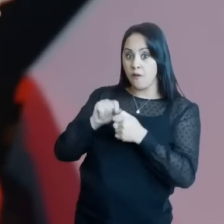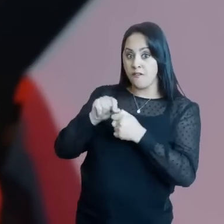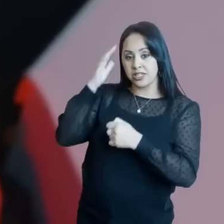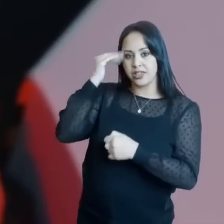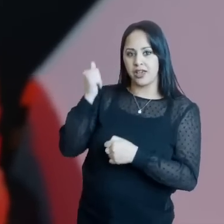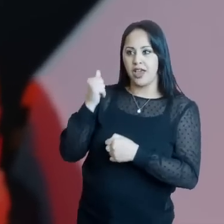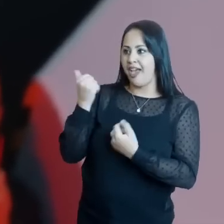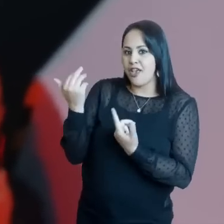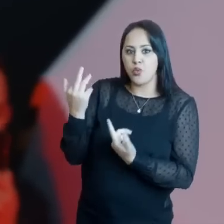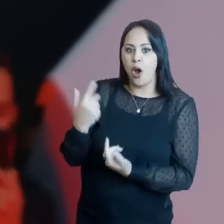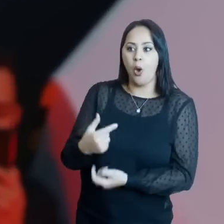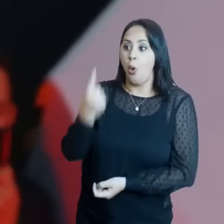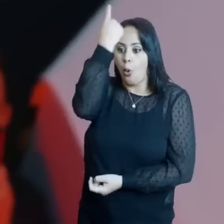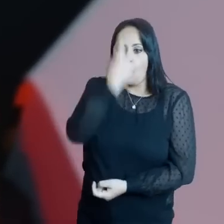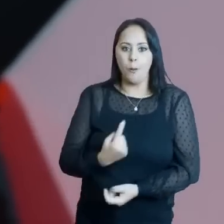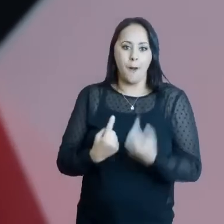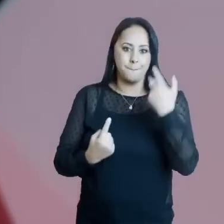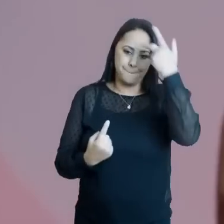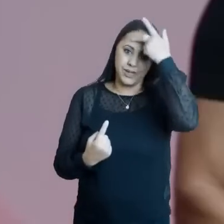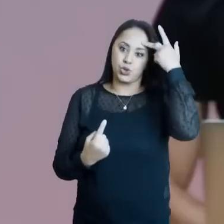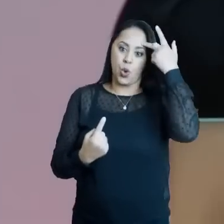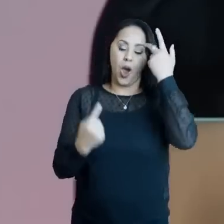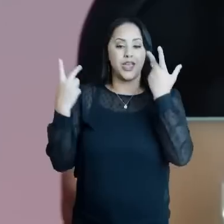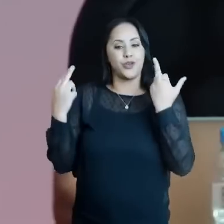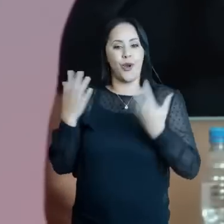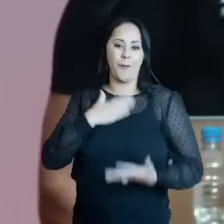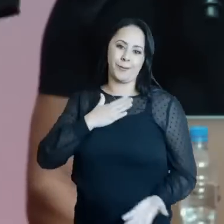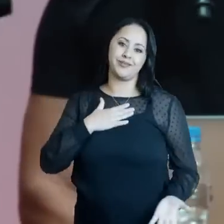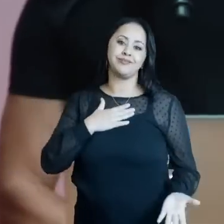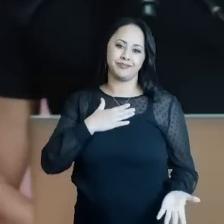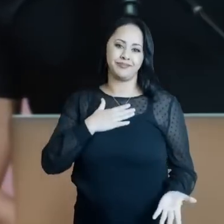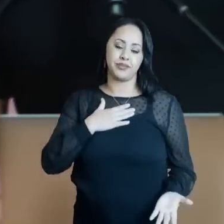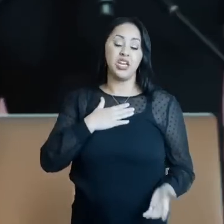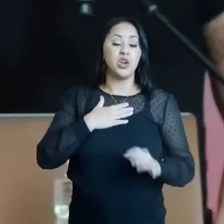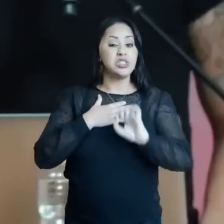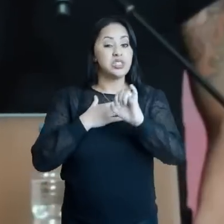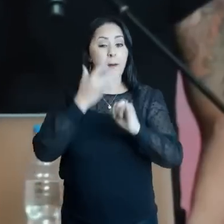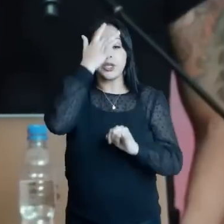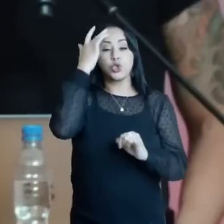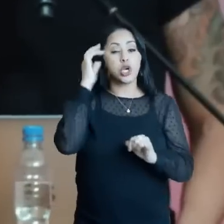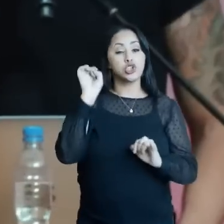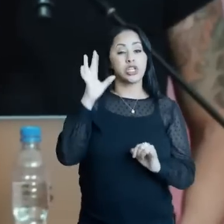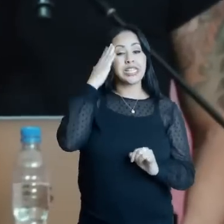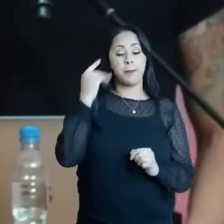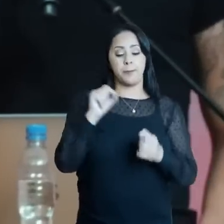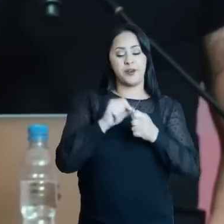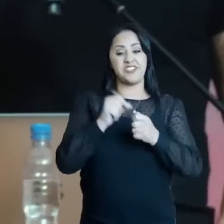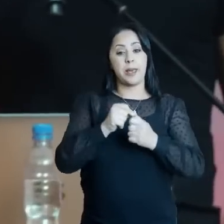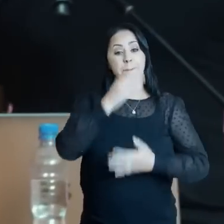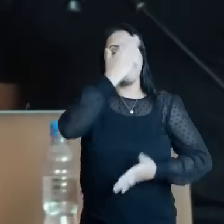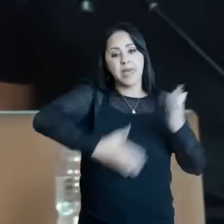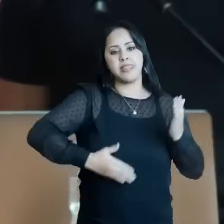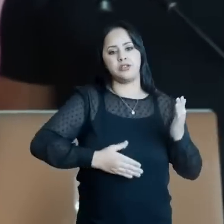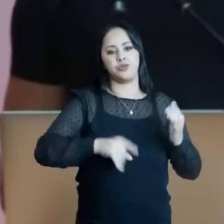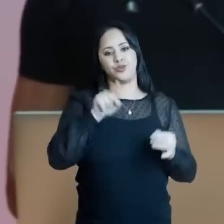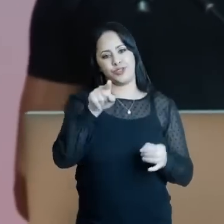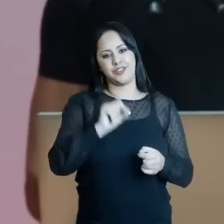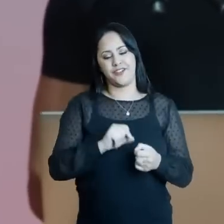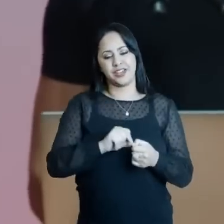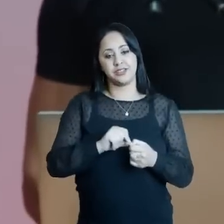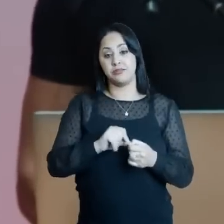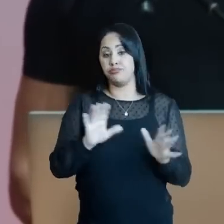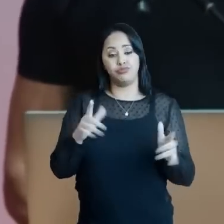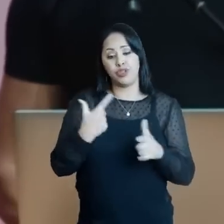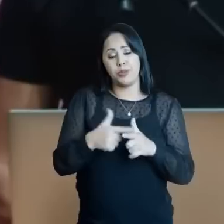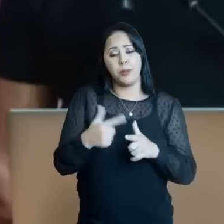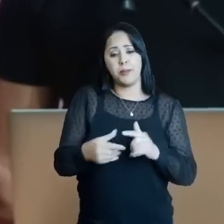estrondo, já é um estrondo. Então, aprenda que mesmo que uma pessoa só consiga fazer metade do que você faz, se você colocar 3 pessoas, já tem